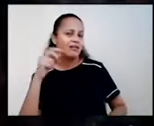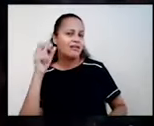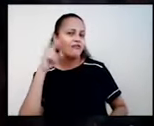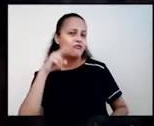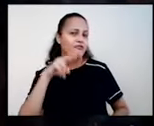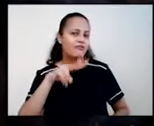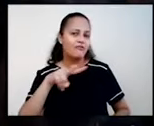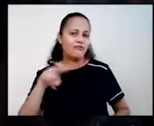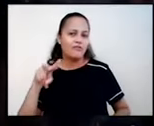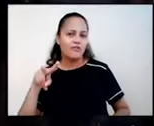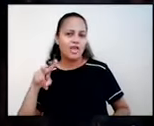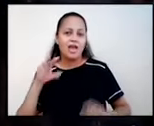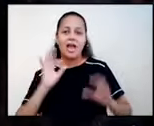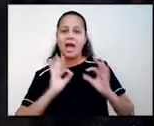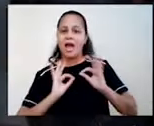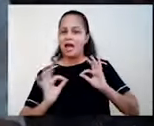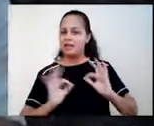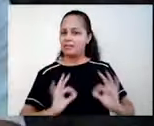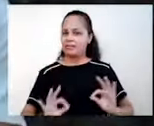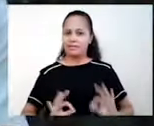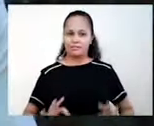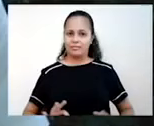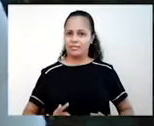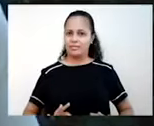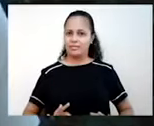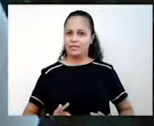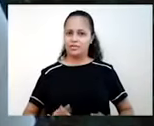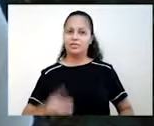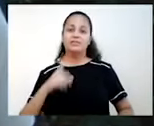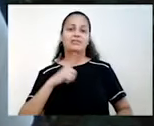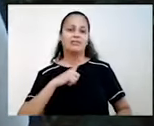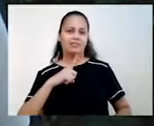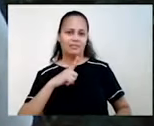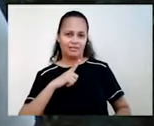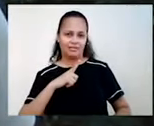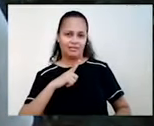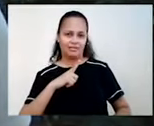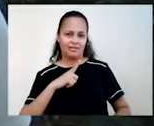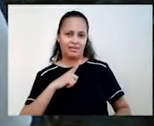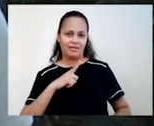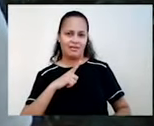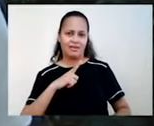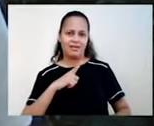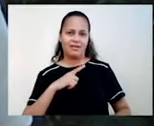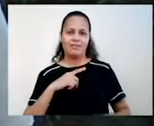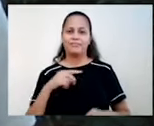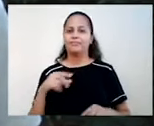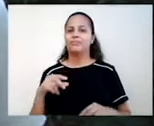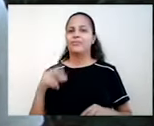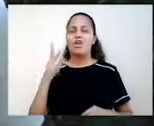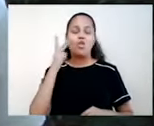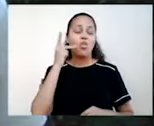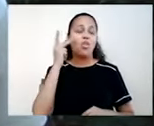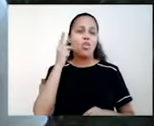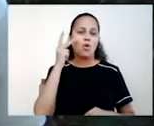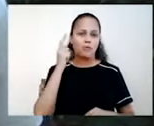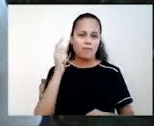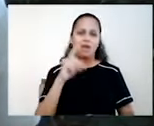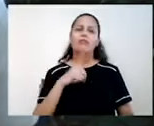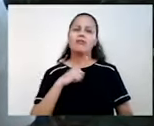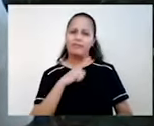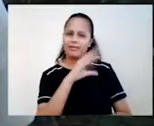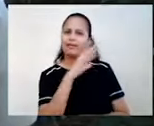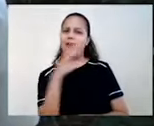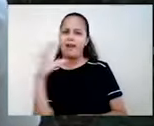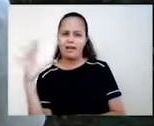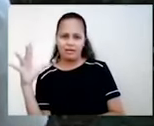fundo da pelagem preta as manchas, as rosetas que existem numa onça pintada normal que existe na natureza.